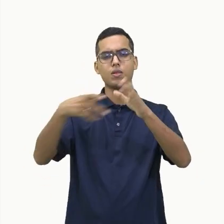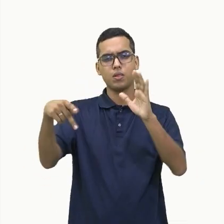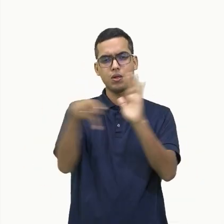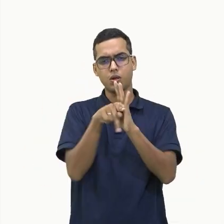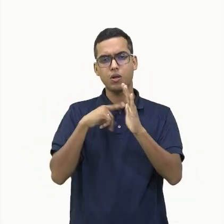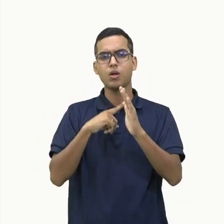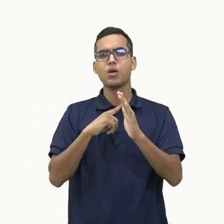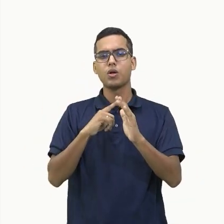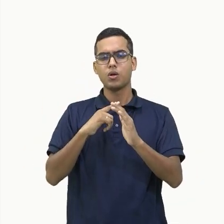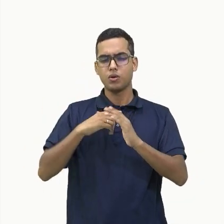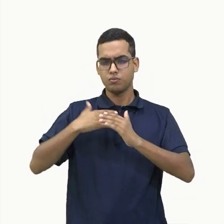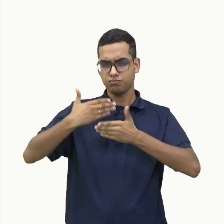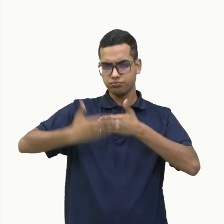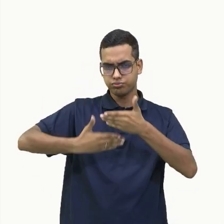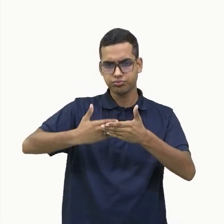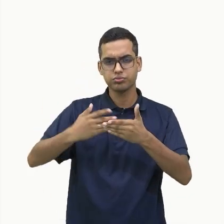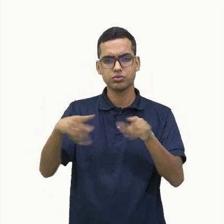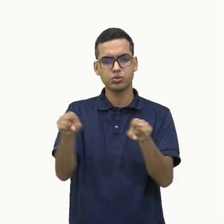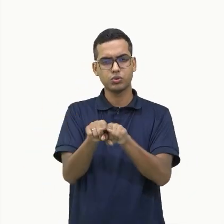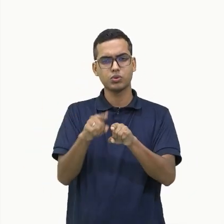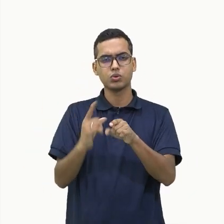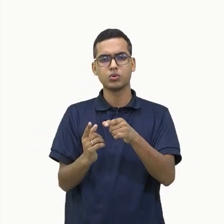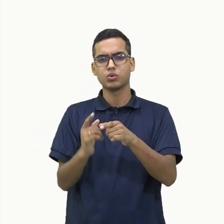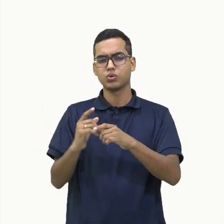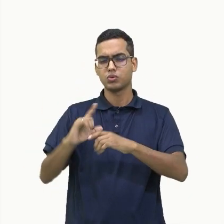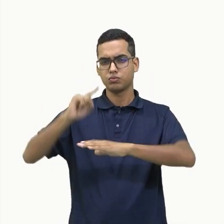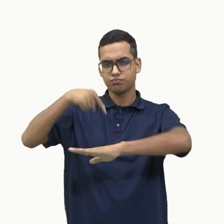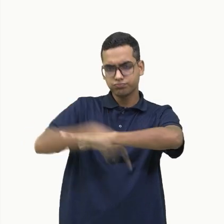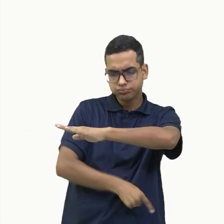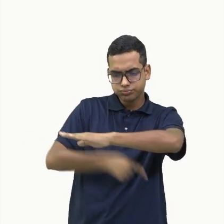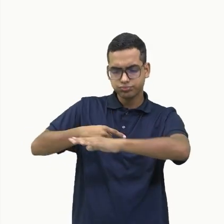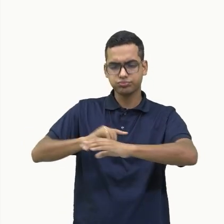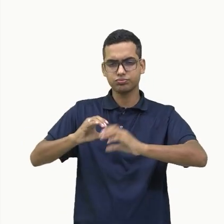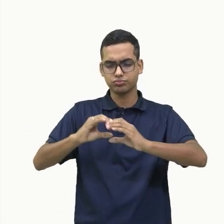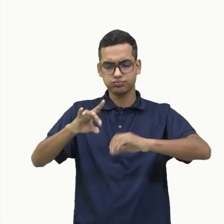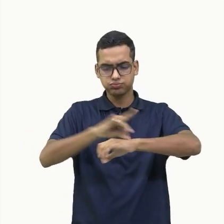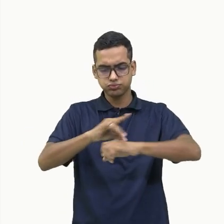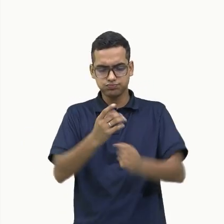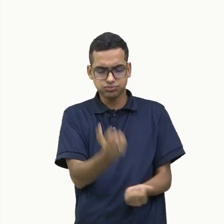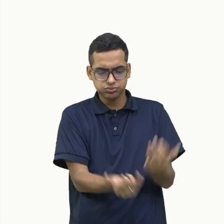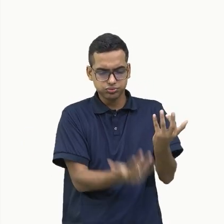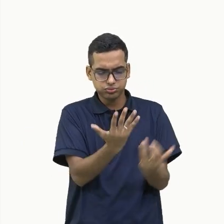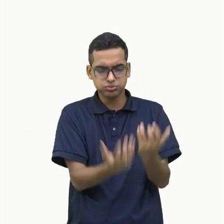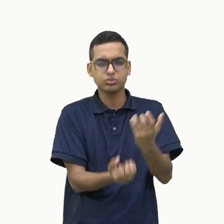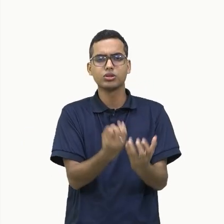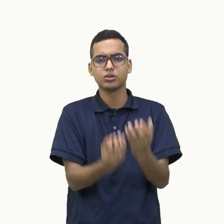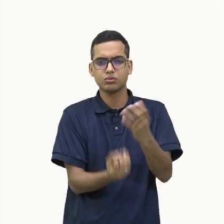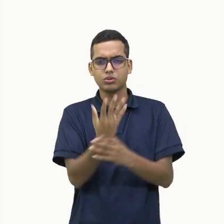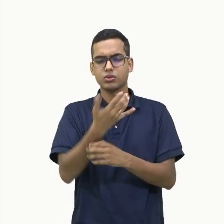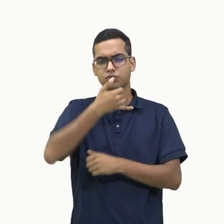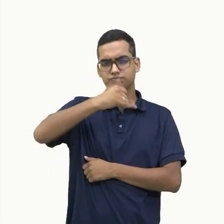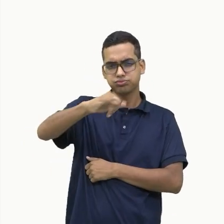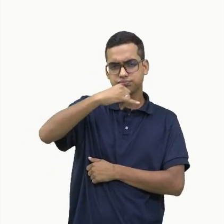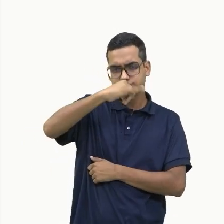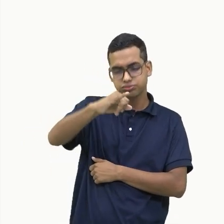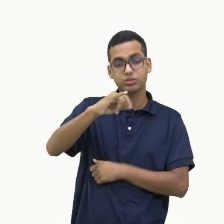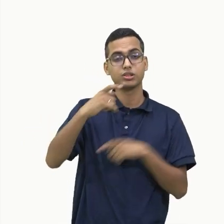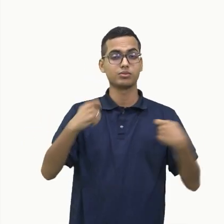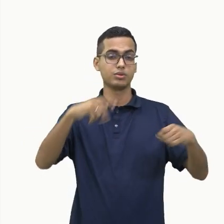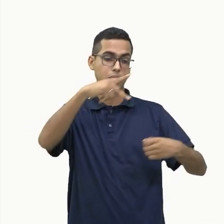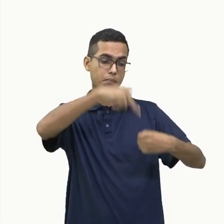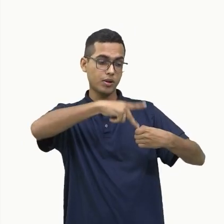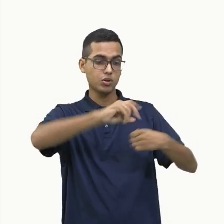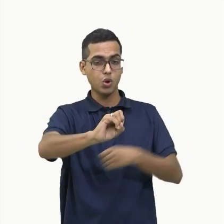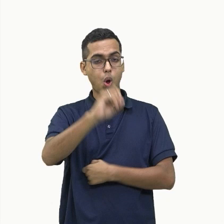isso, consequentemente, acaba tendo que ter o quê? Ou o petróleo ou o gás natural para essa produção de